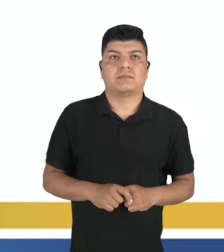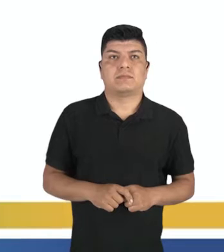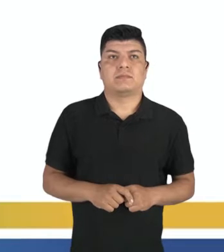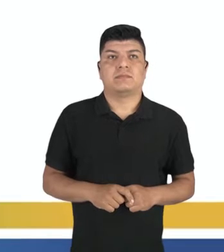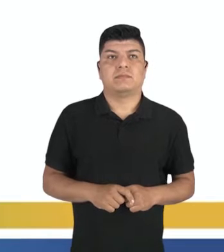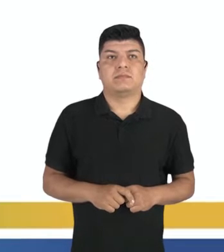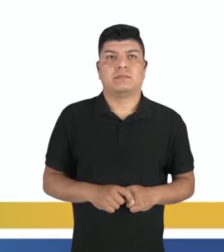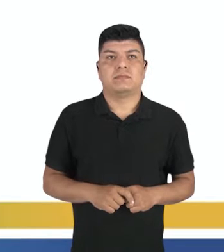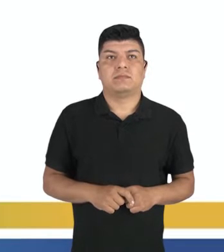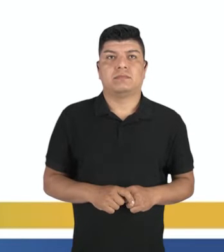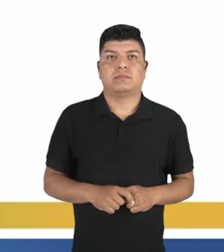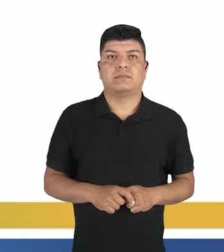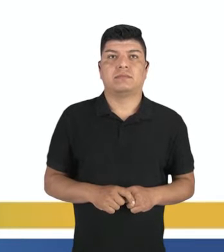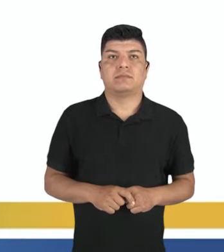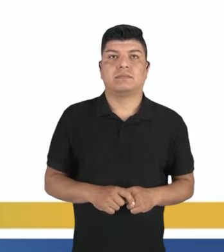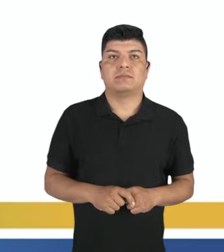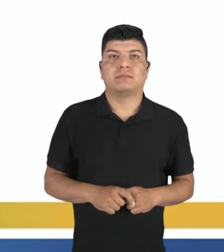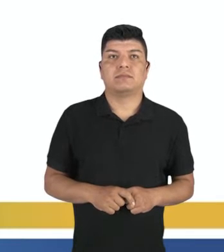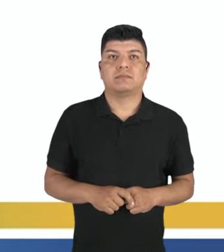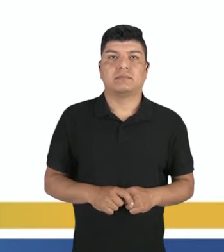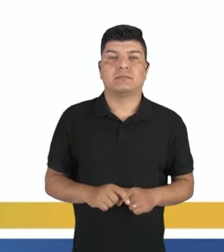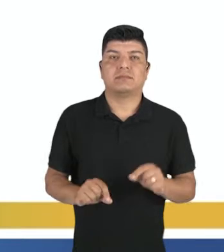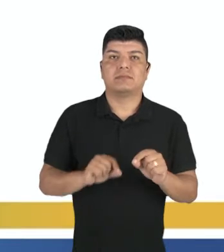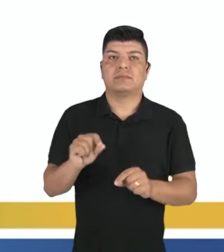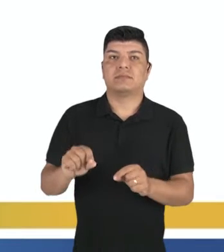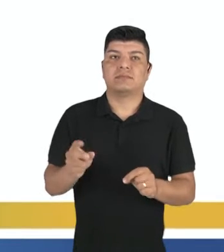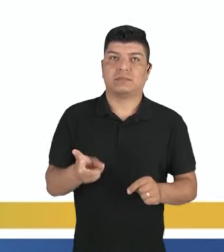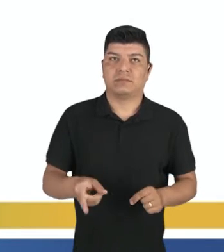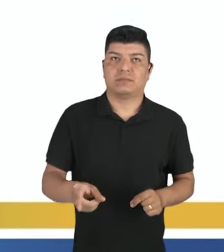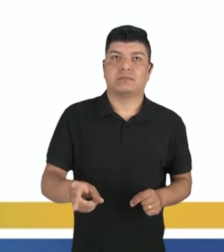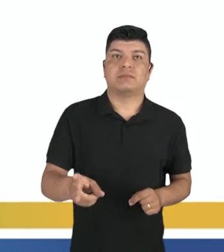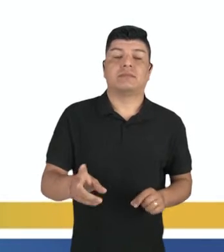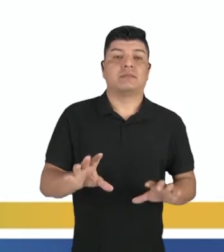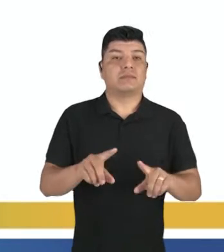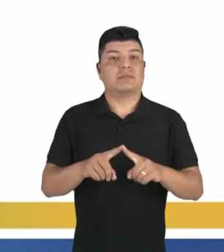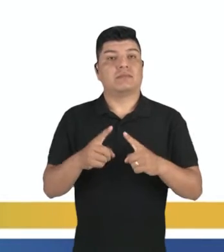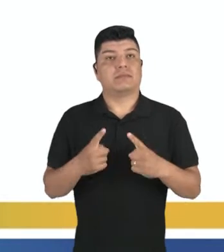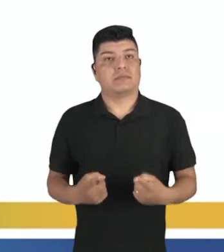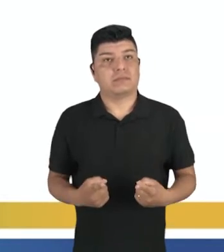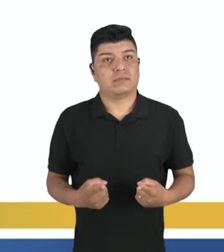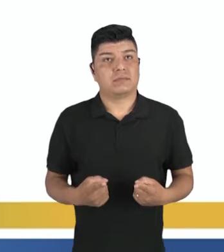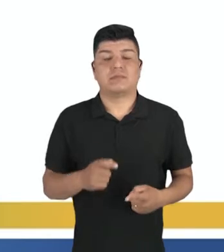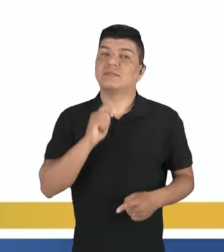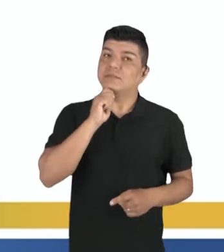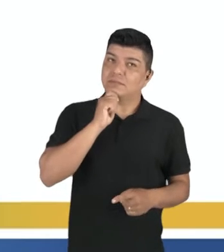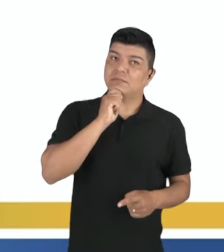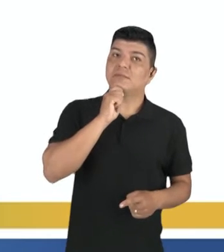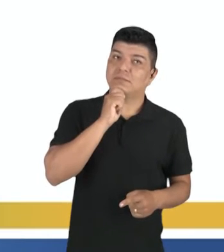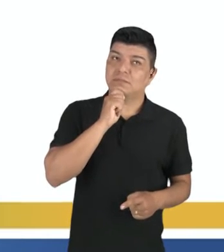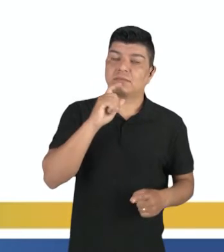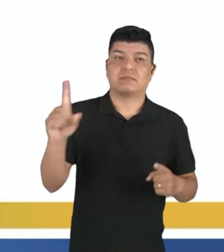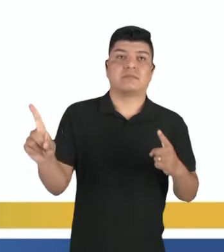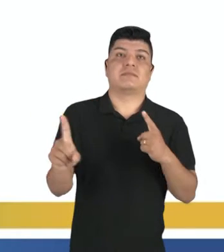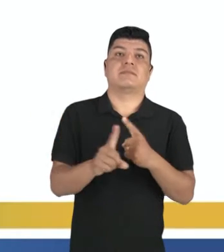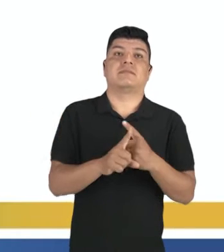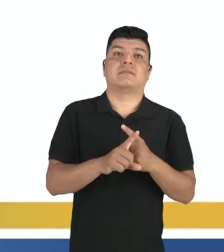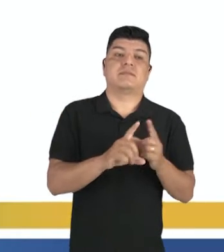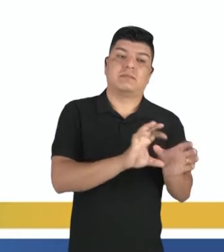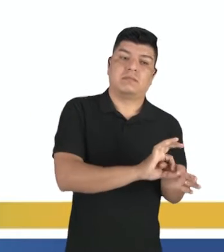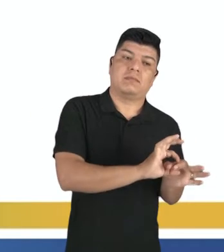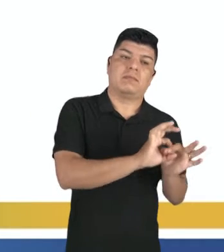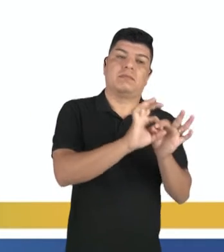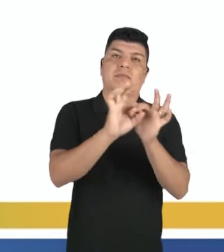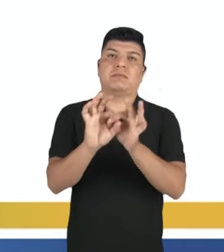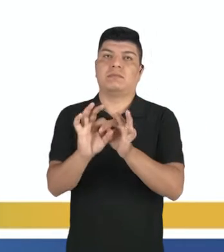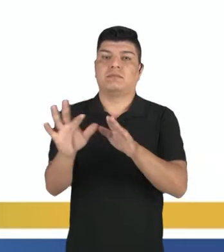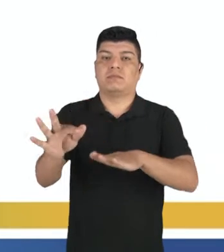E aí nós vamos dizer o seguinte, o comando vai continuar aqui. No entanto, ainda é encontrado em contextos